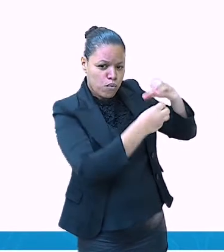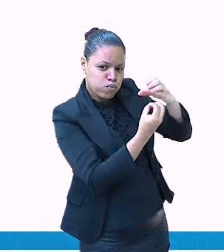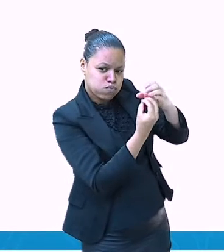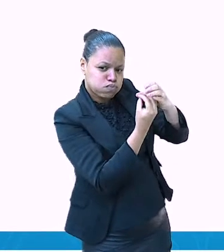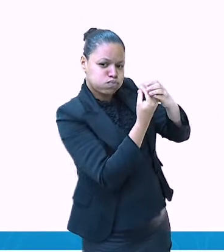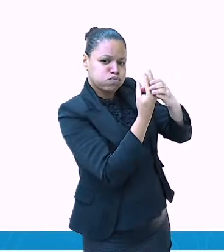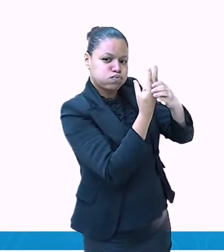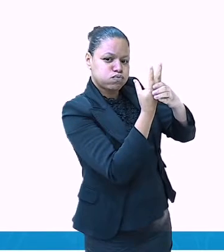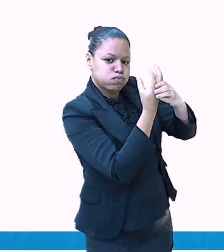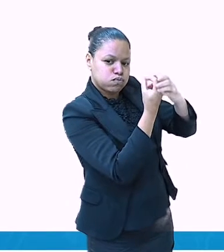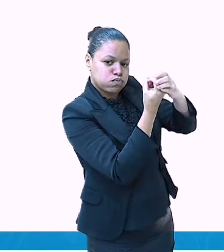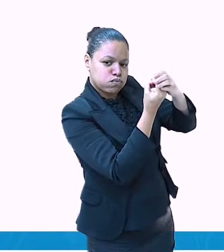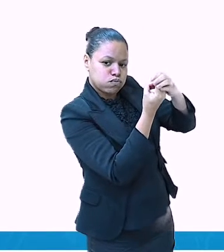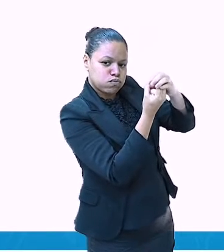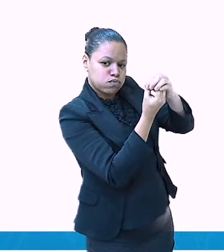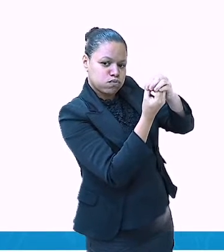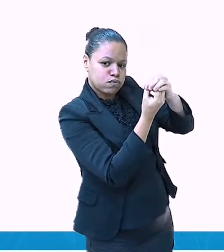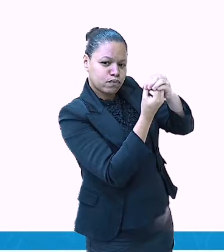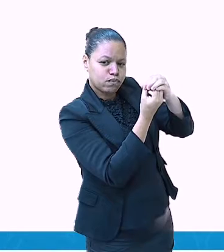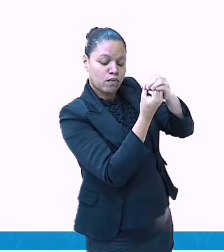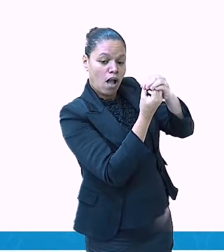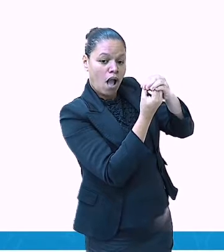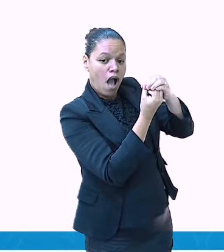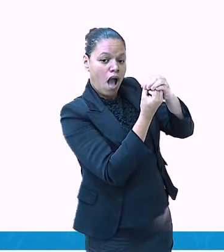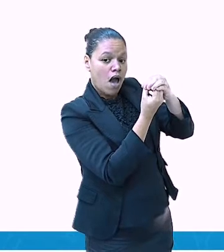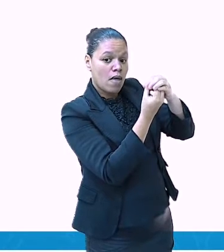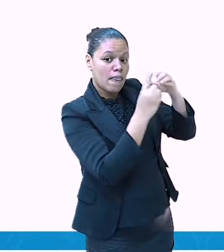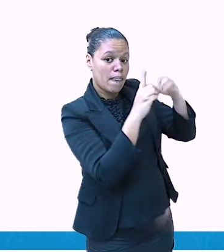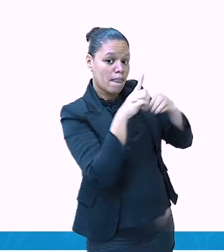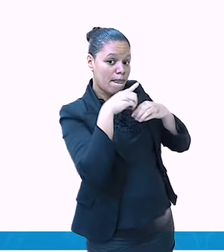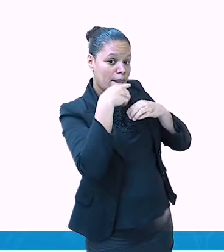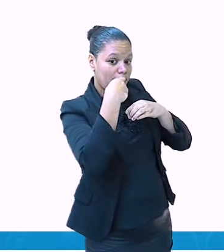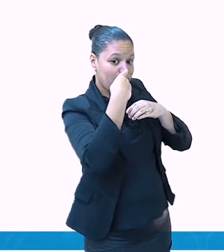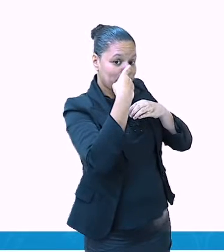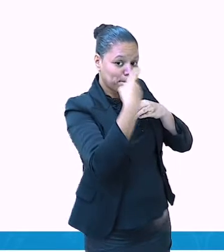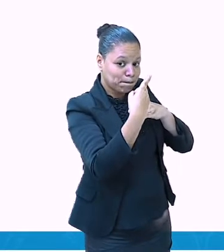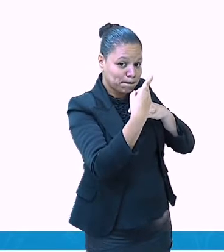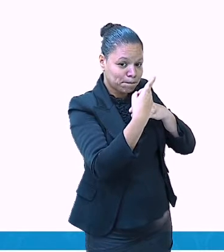fora enquanto ele não eclode. Então,